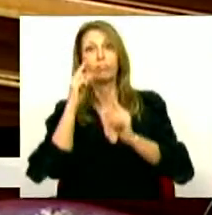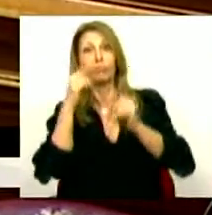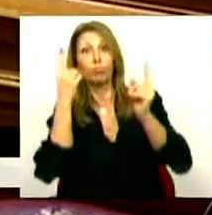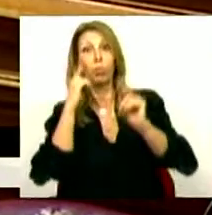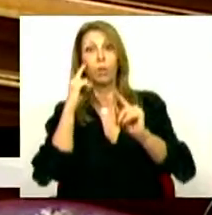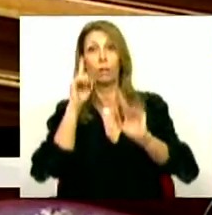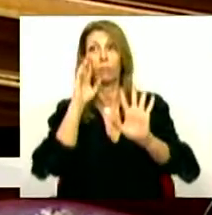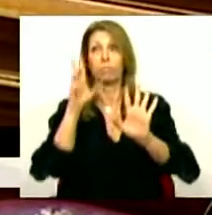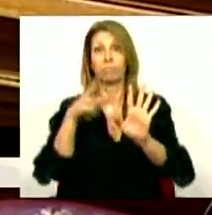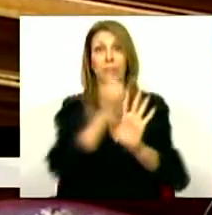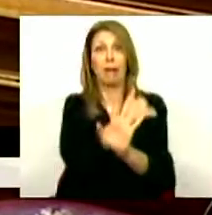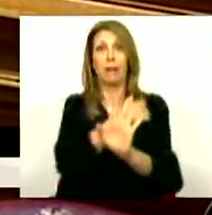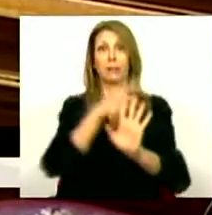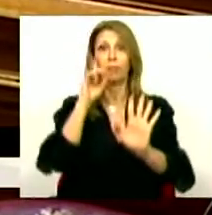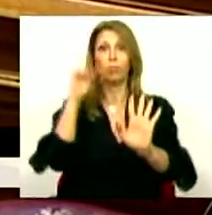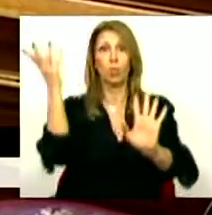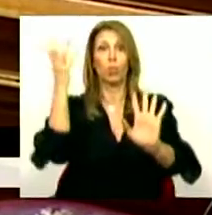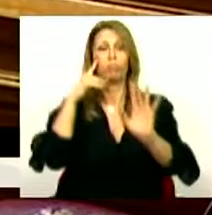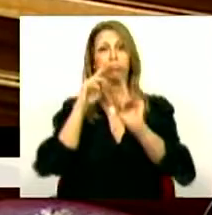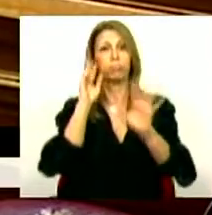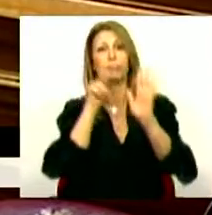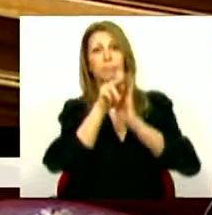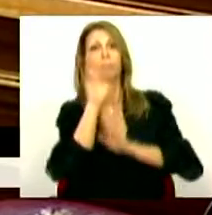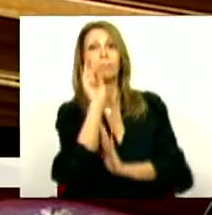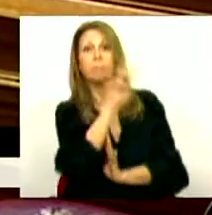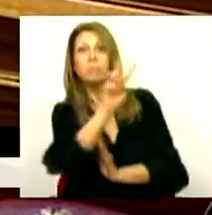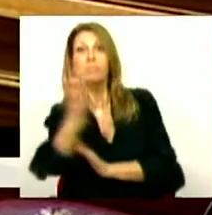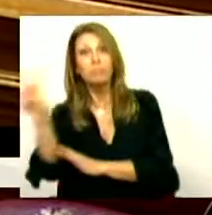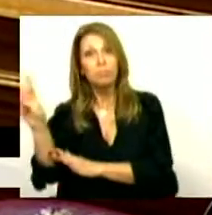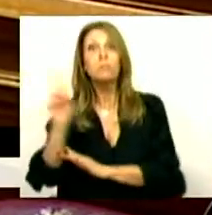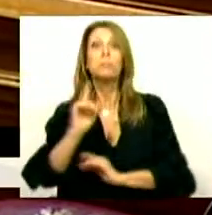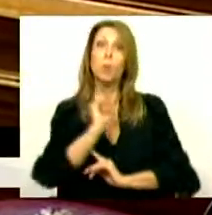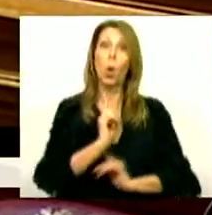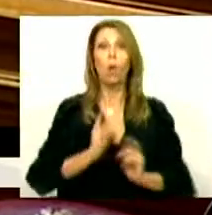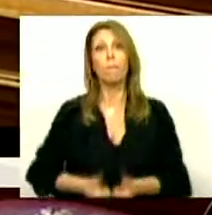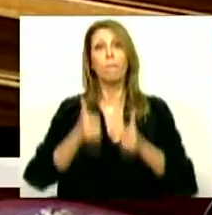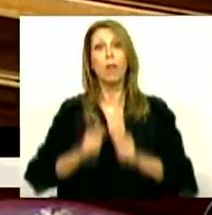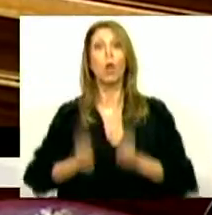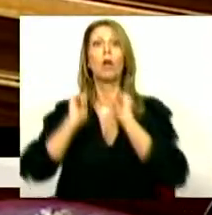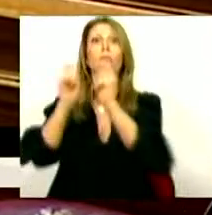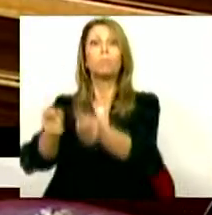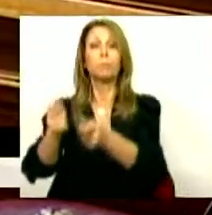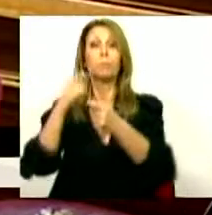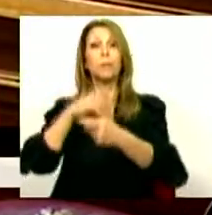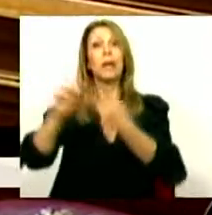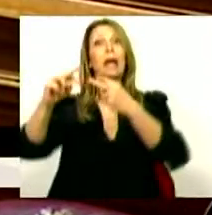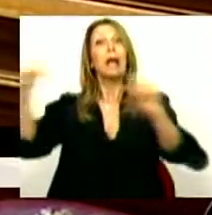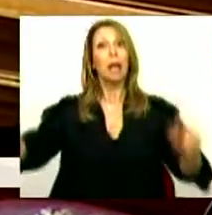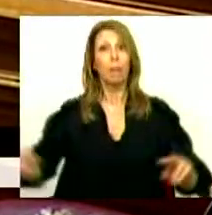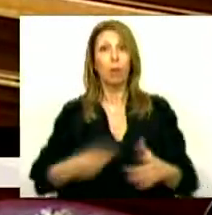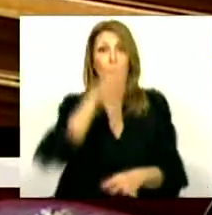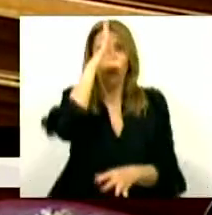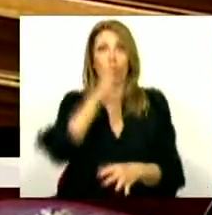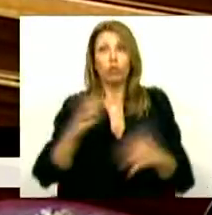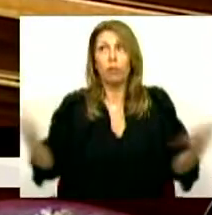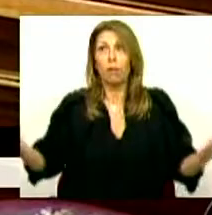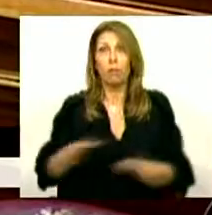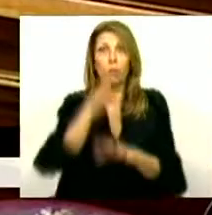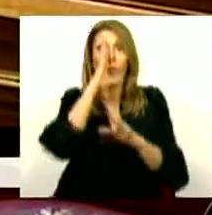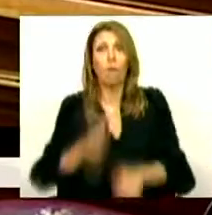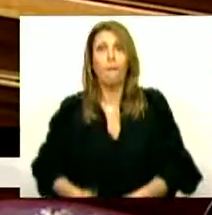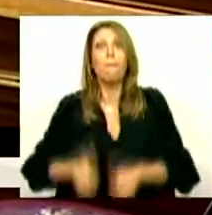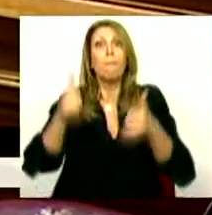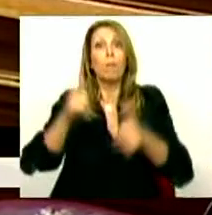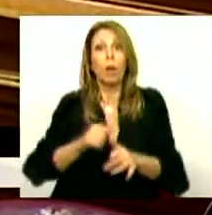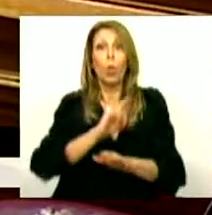entregue ao município. Para o Partido Socialista, não há Estado mais Estado que o Estado. Poder central e Estado local têm